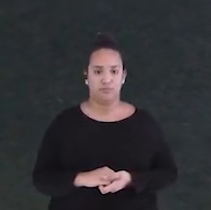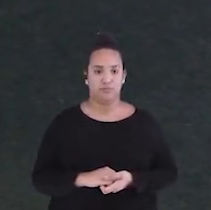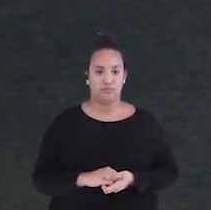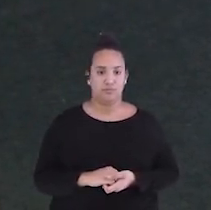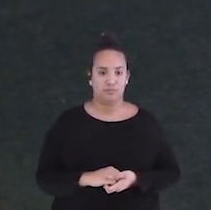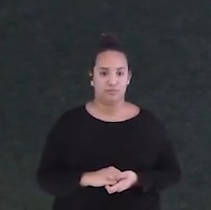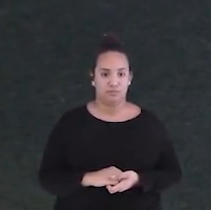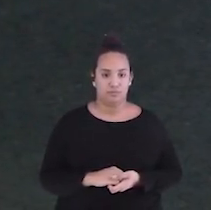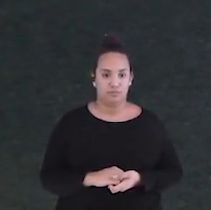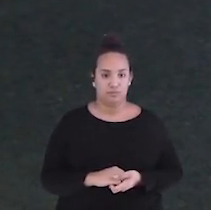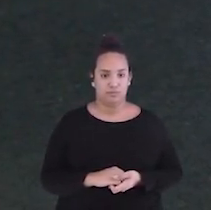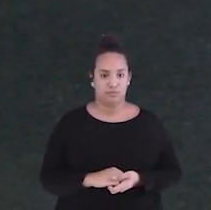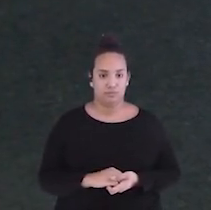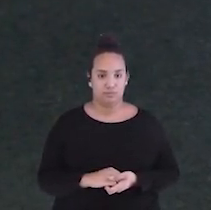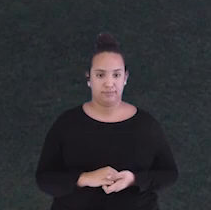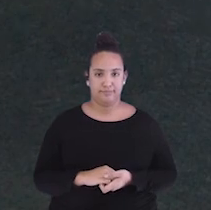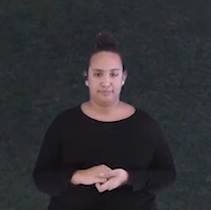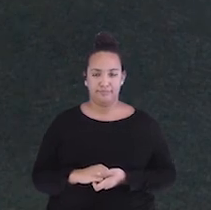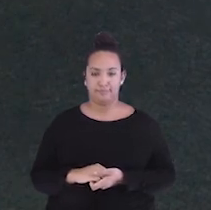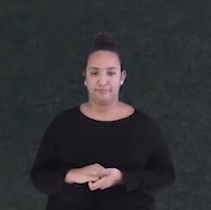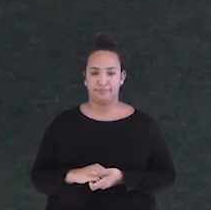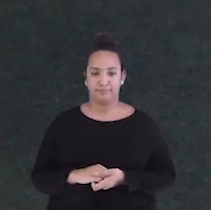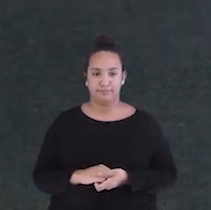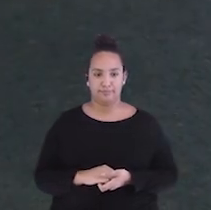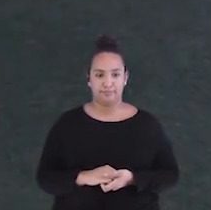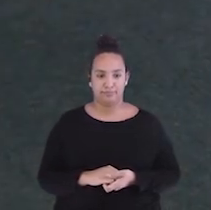Foi. Tá indo, isso aí.